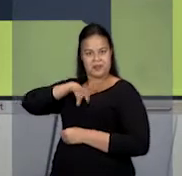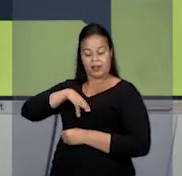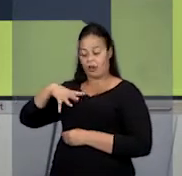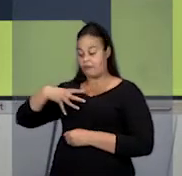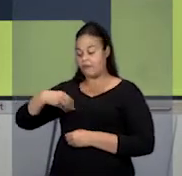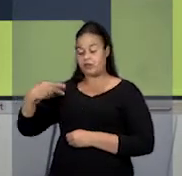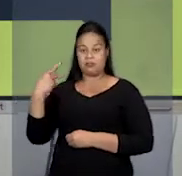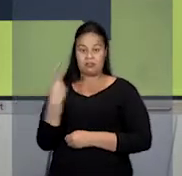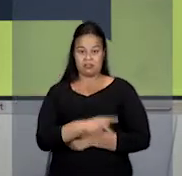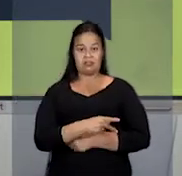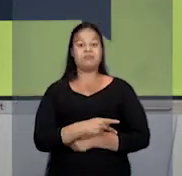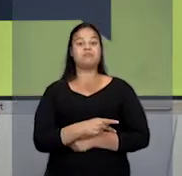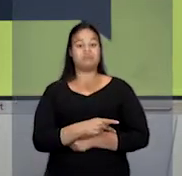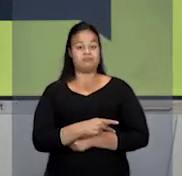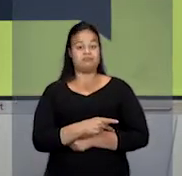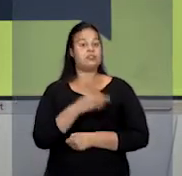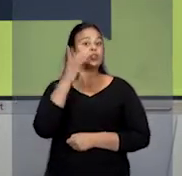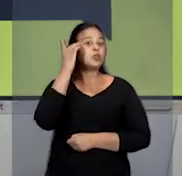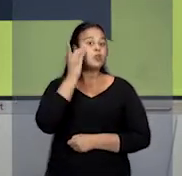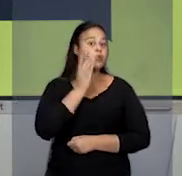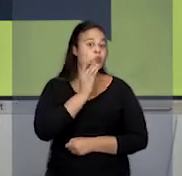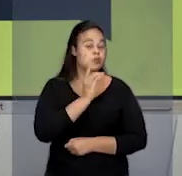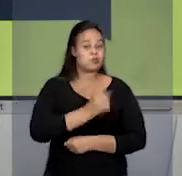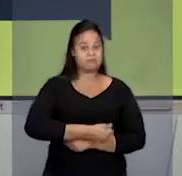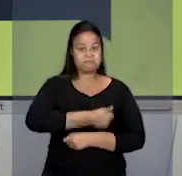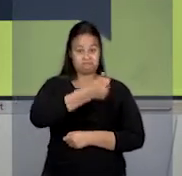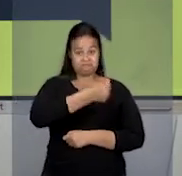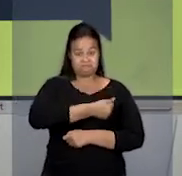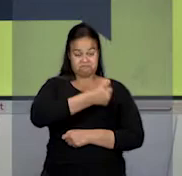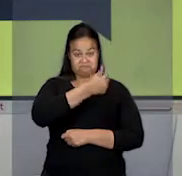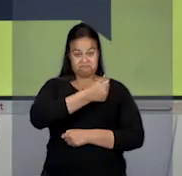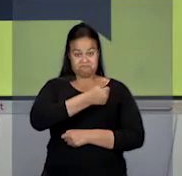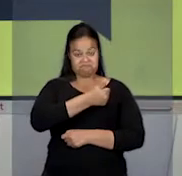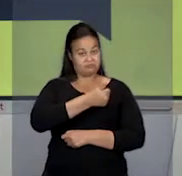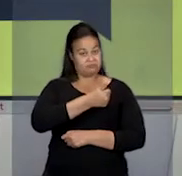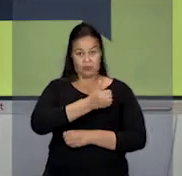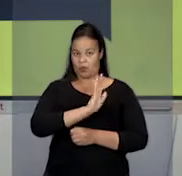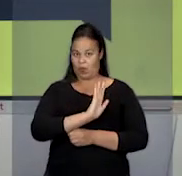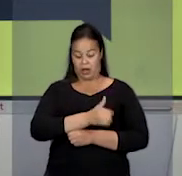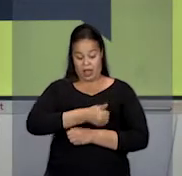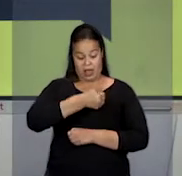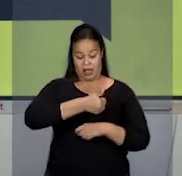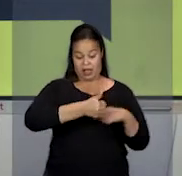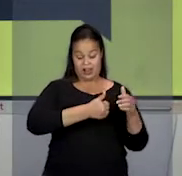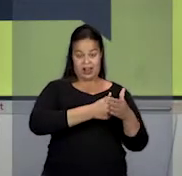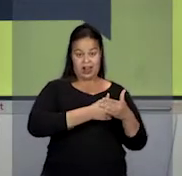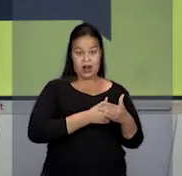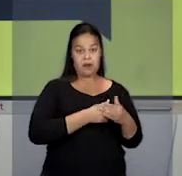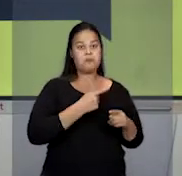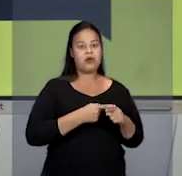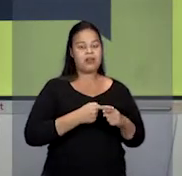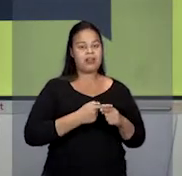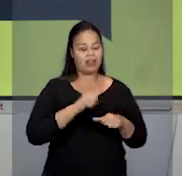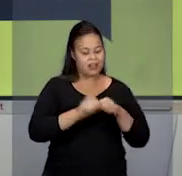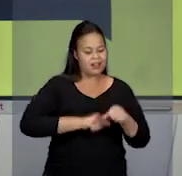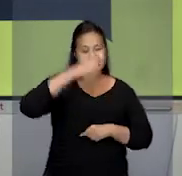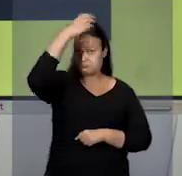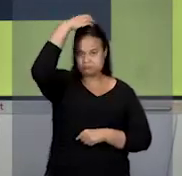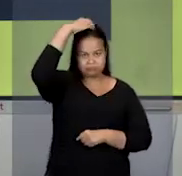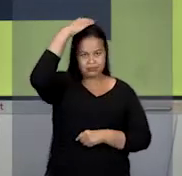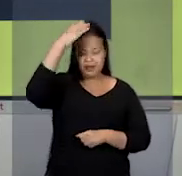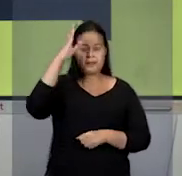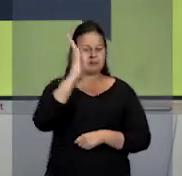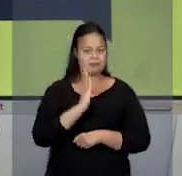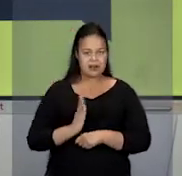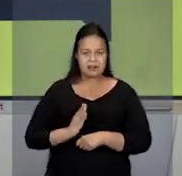filho dele aqui, o Dom Pedro. E o Dom Pedro ainda não era Dom Pedro I, porque ele ainda não era imperador. O Brasil, né, ainda